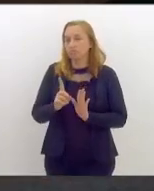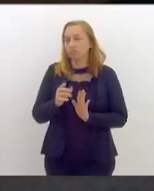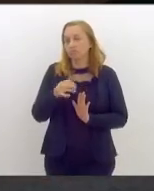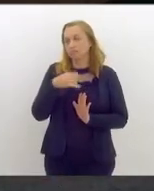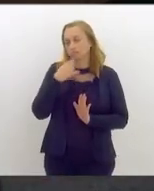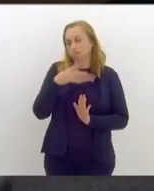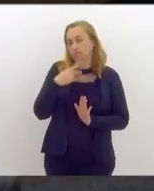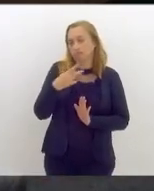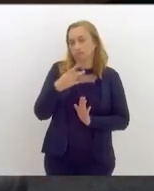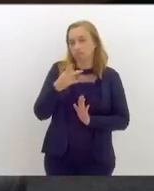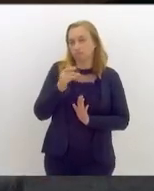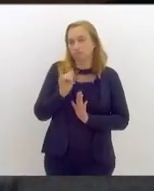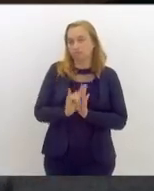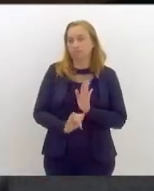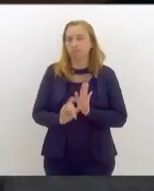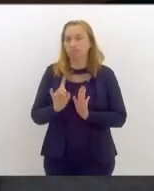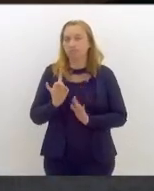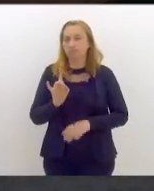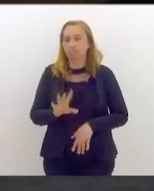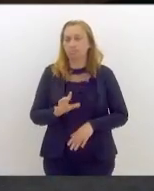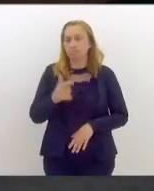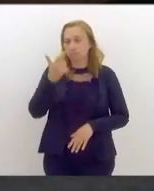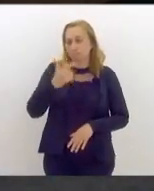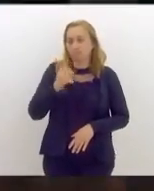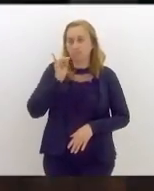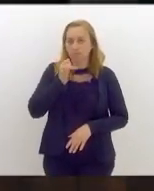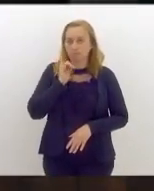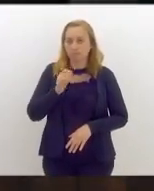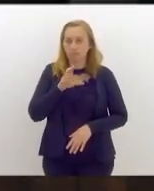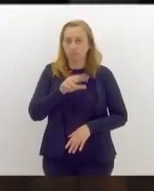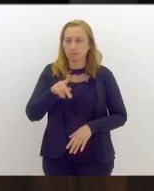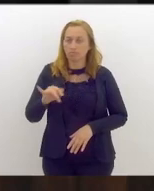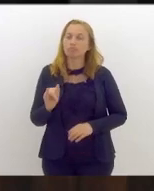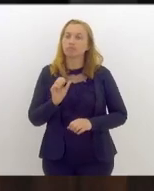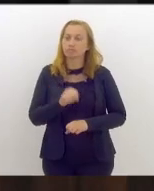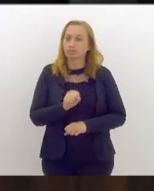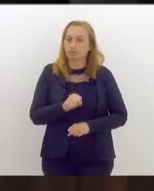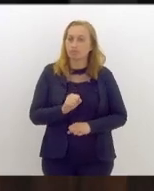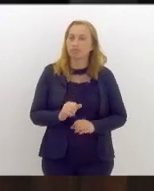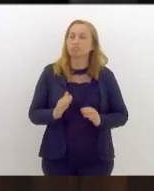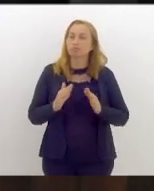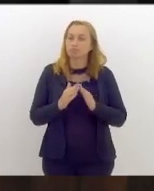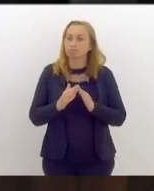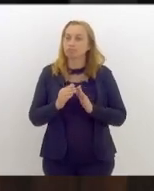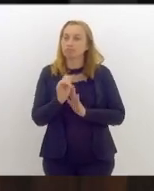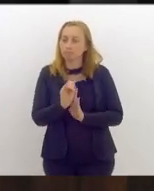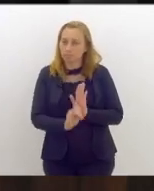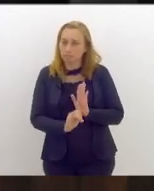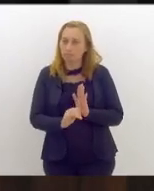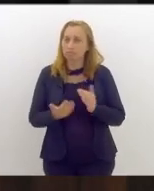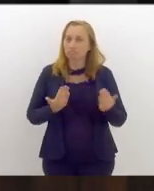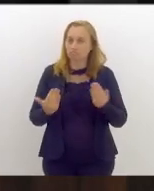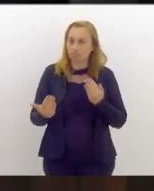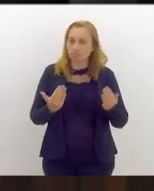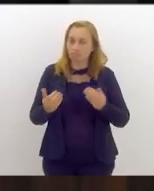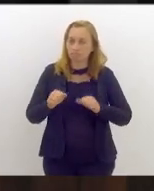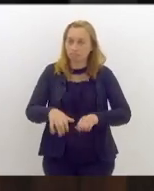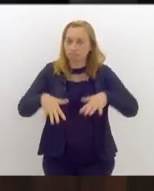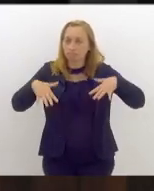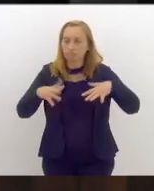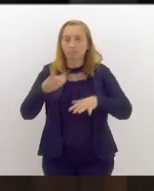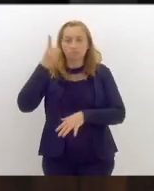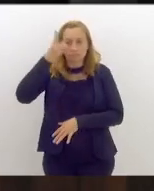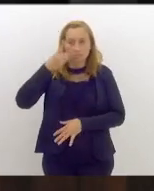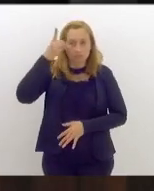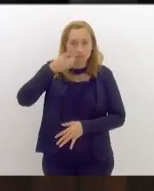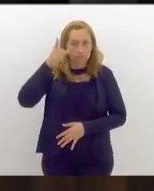mas como ela toda CPI a precedentes na casa de relatório paralelo no plenário foi da deputada Lucinha